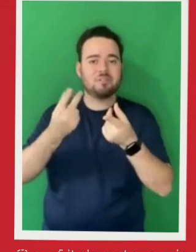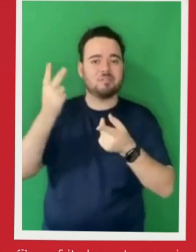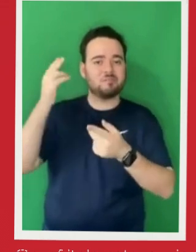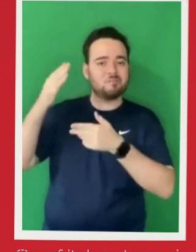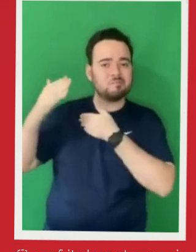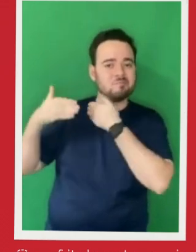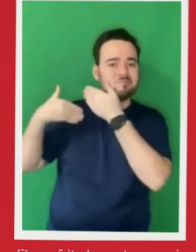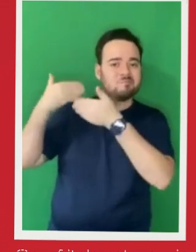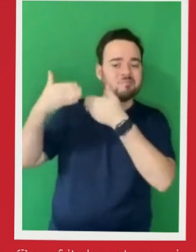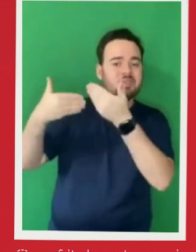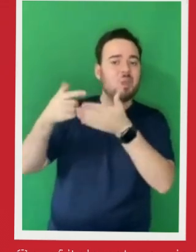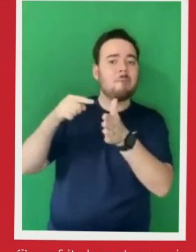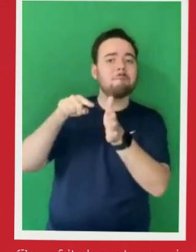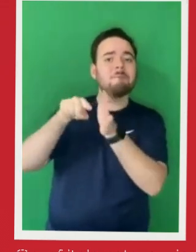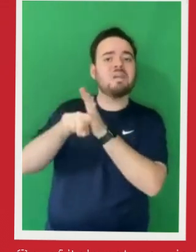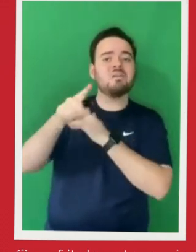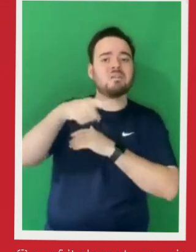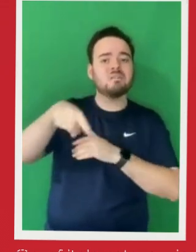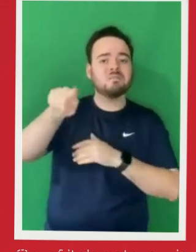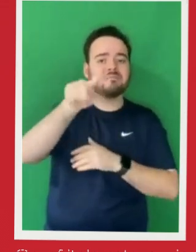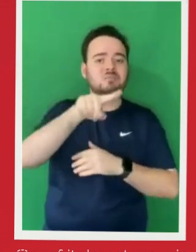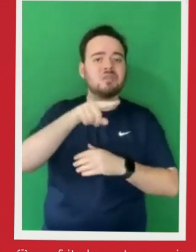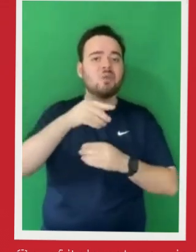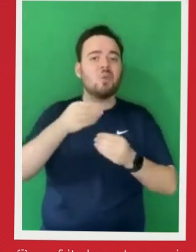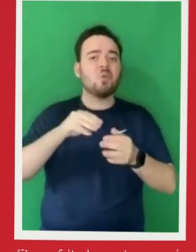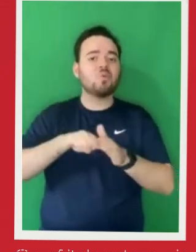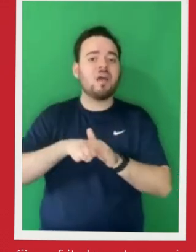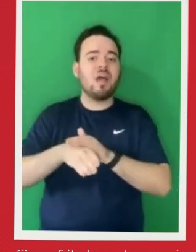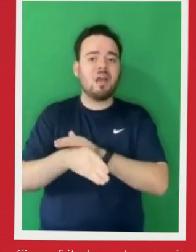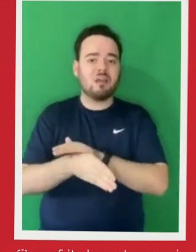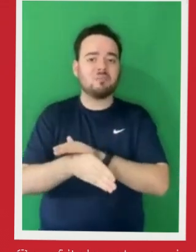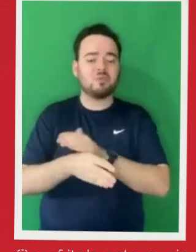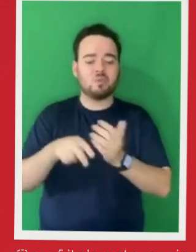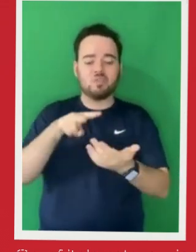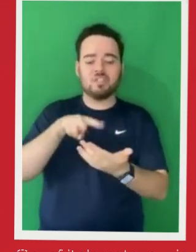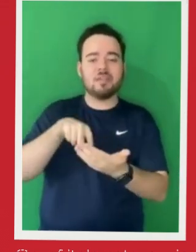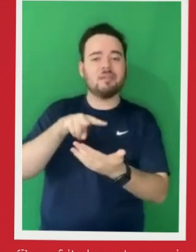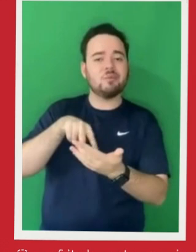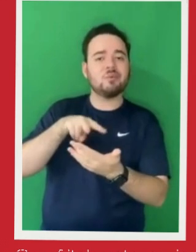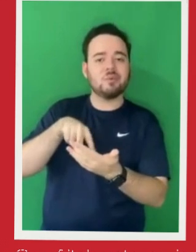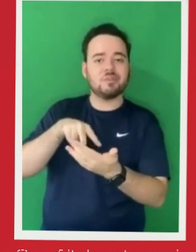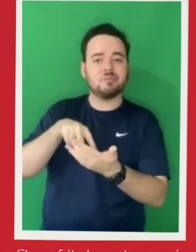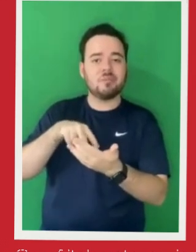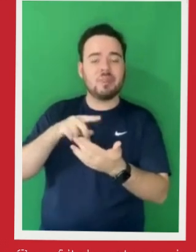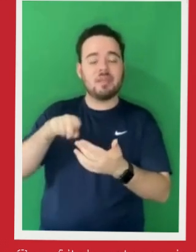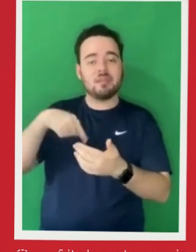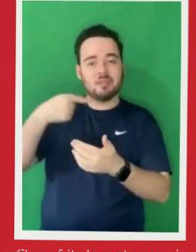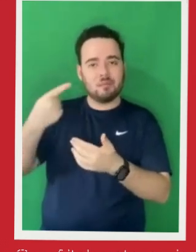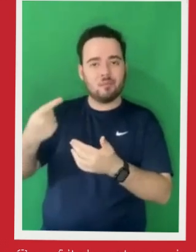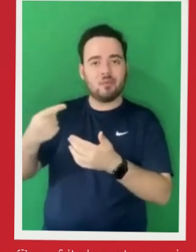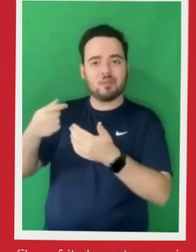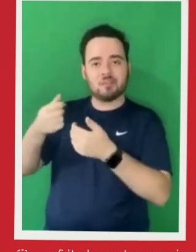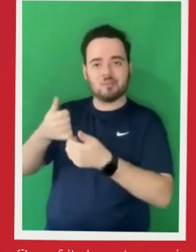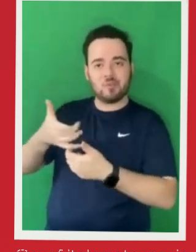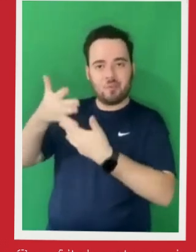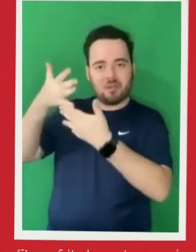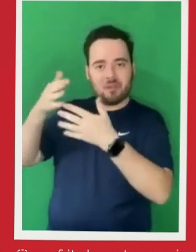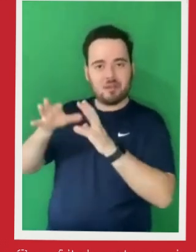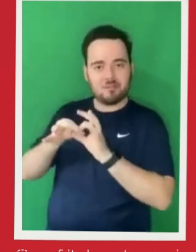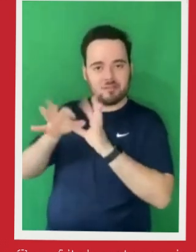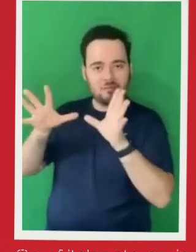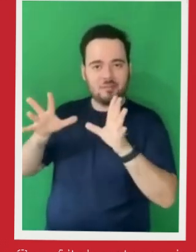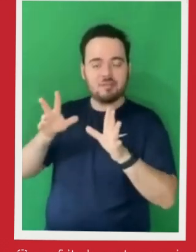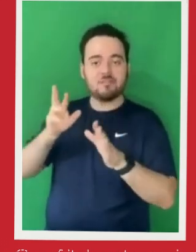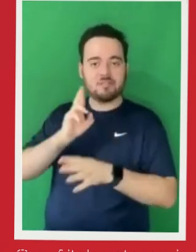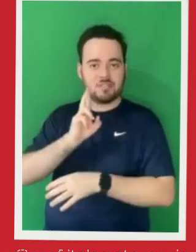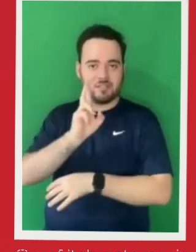tempo histórico, eu queria perguntar a você quais são seus hábitos de leitura. E quem sabe, quando a gente abrir as perguntas, você possa